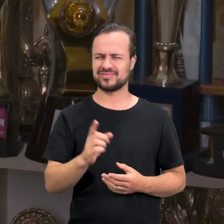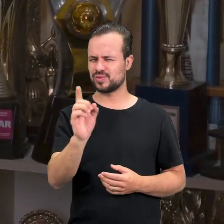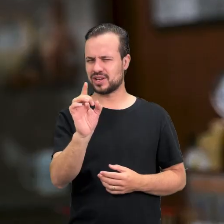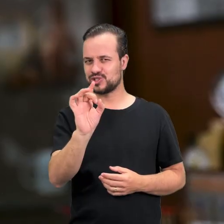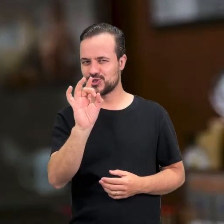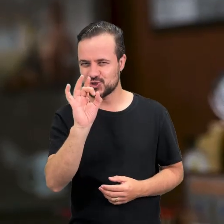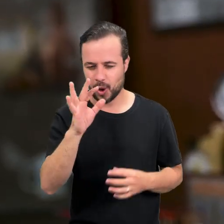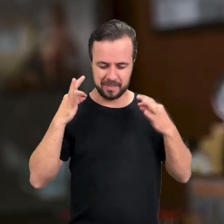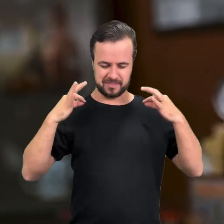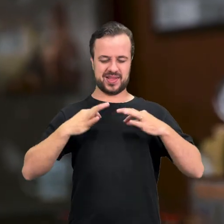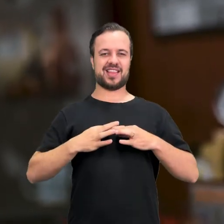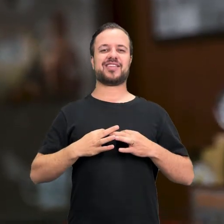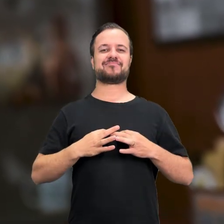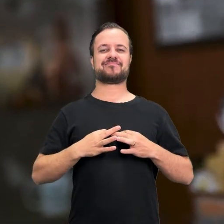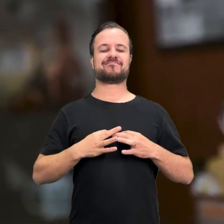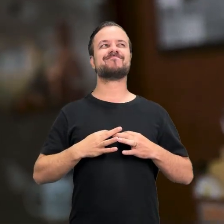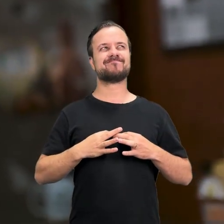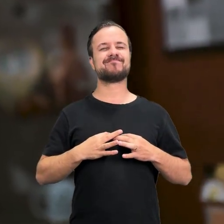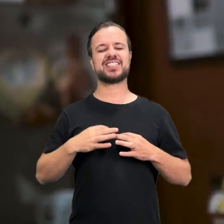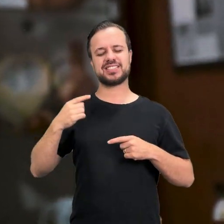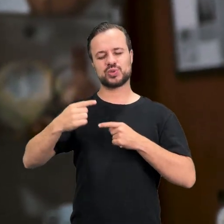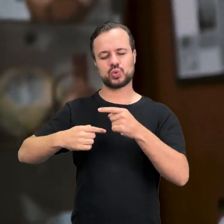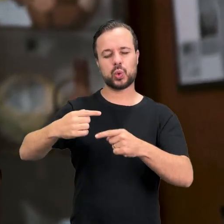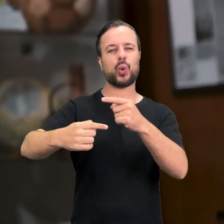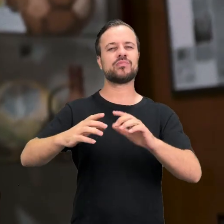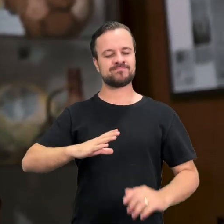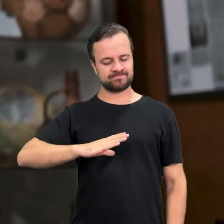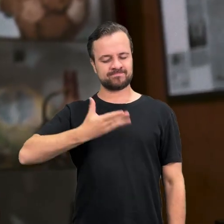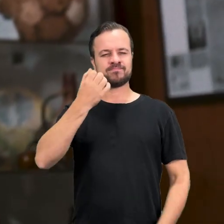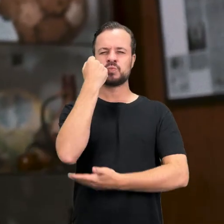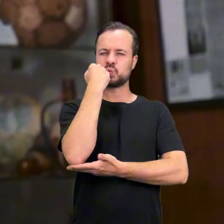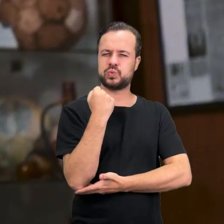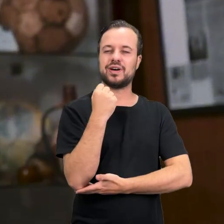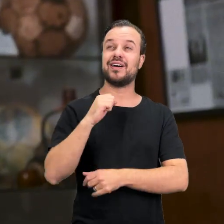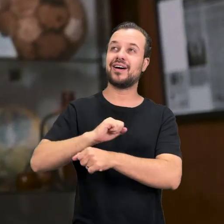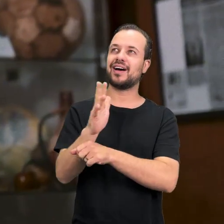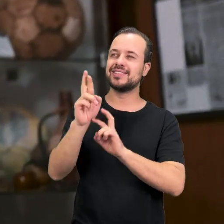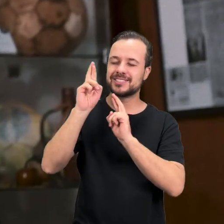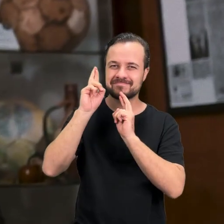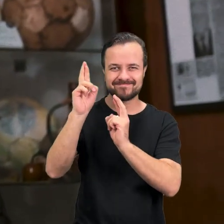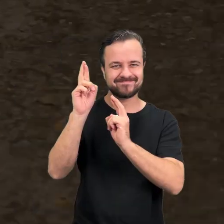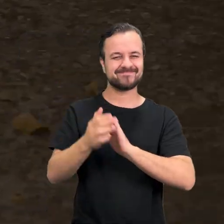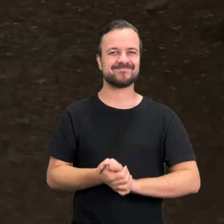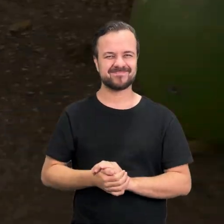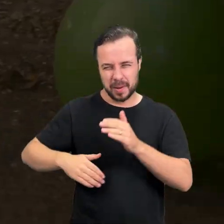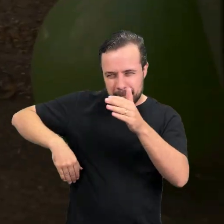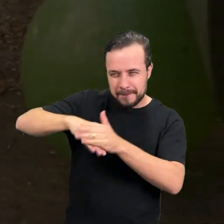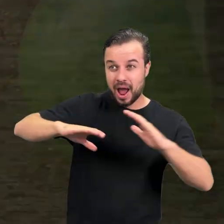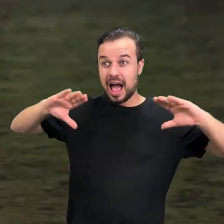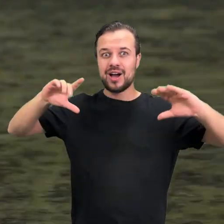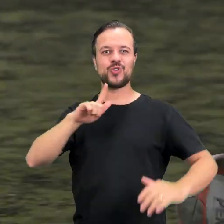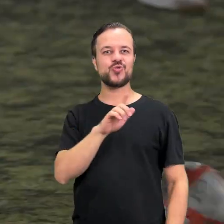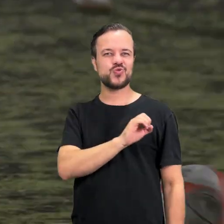apenas medalhas, ficou um legado de coragem, resistência e esperança. Cada gol marcado